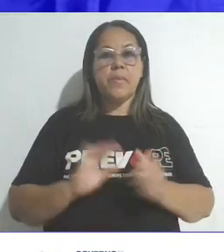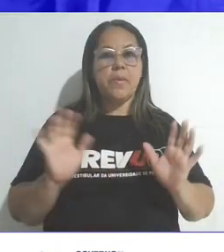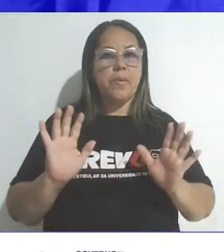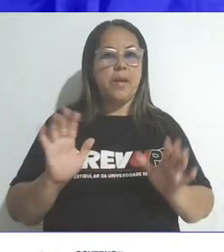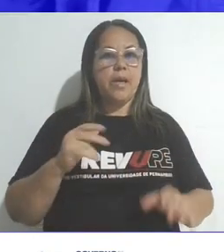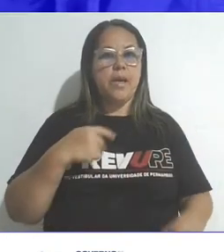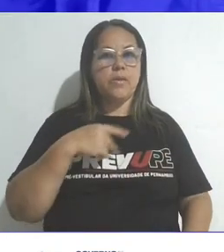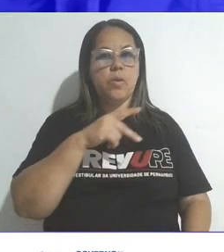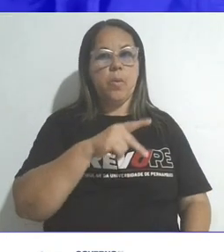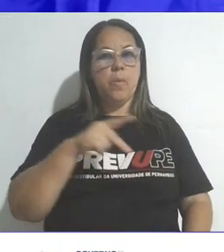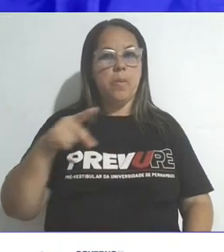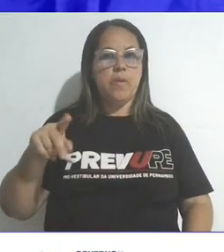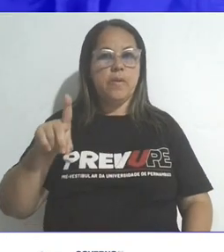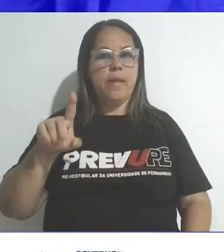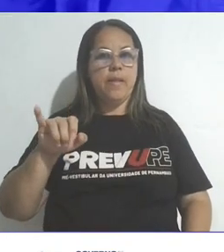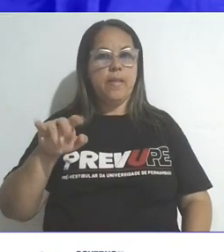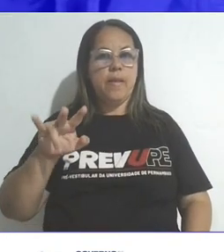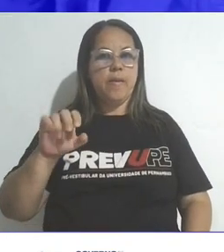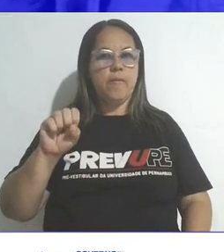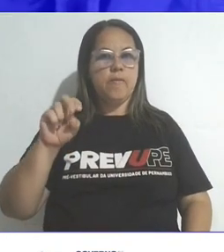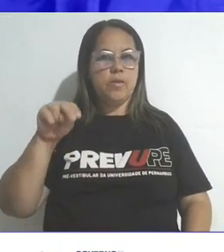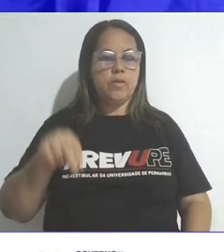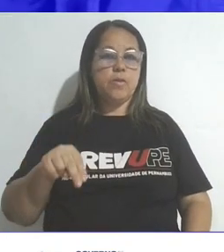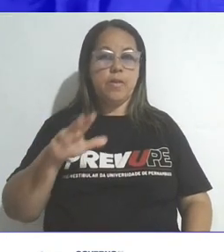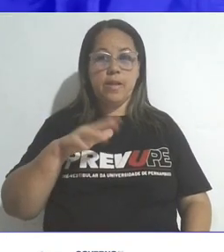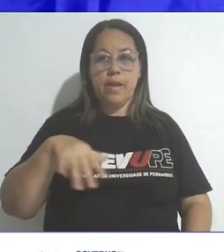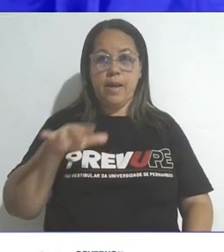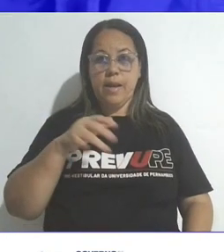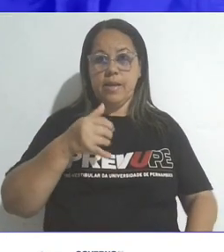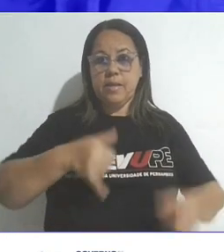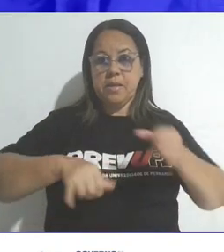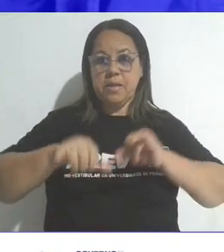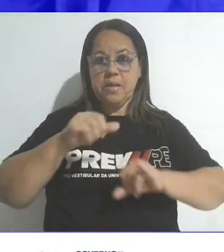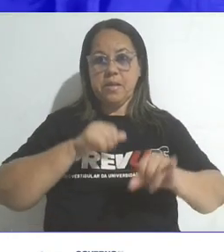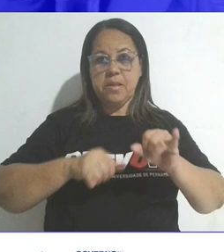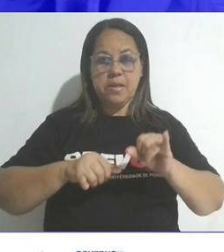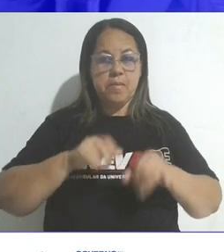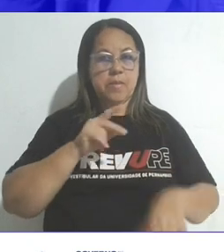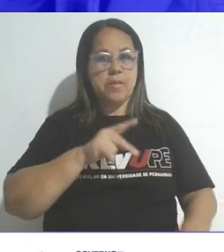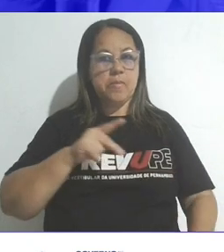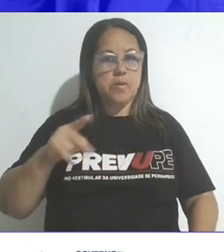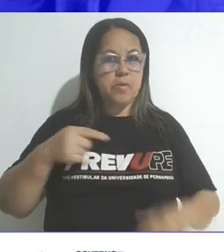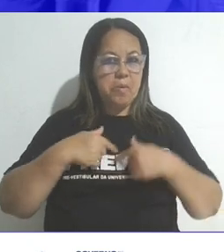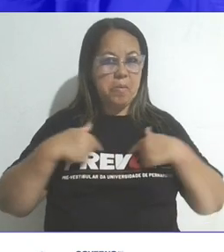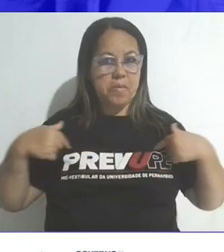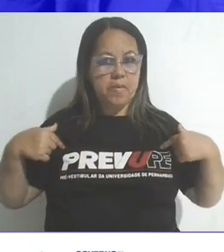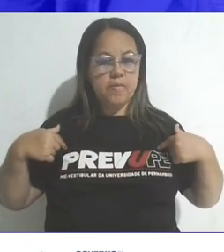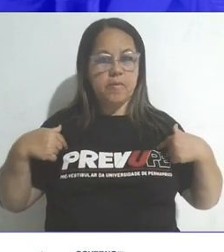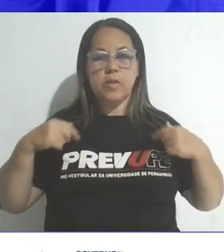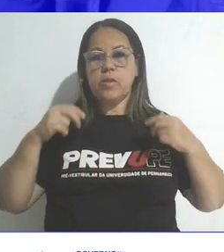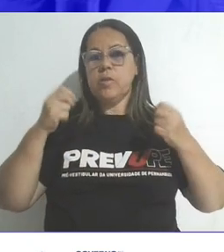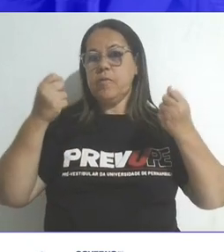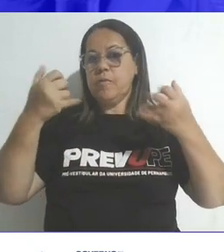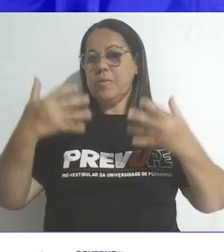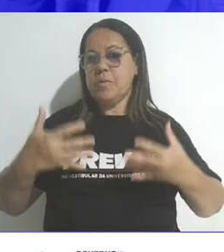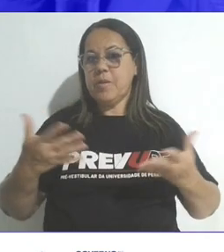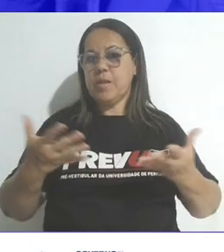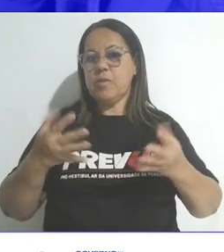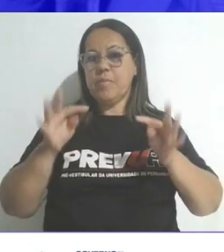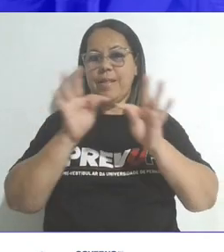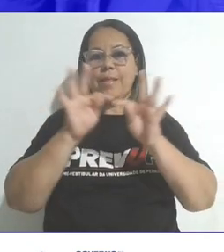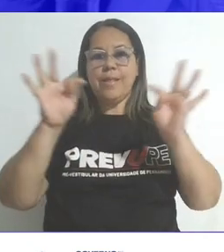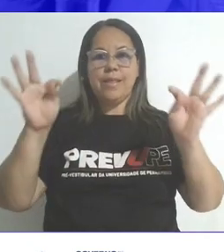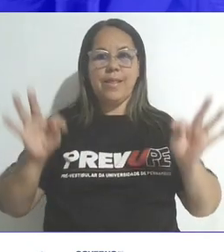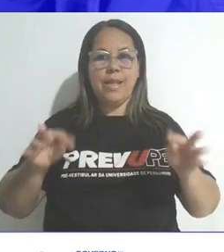pessoal, eu sou o professor Davidson, formador da área de Química do PREVUP. O assunto desse vídeo é sobre tabela periódica. Não é